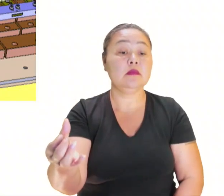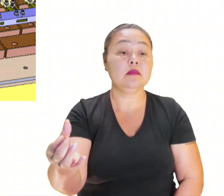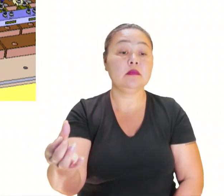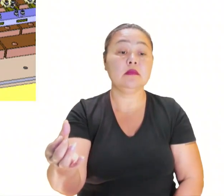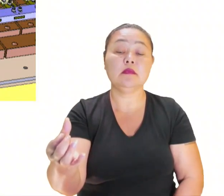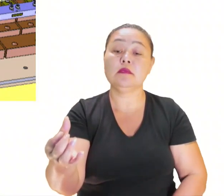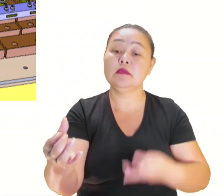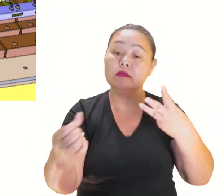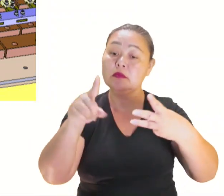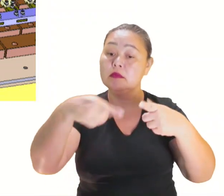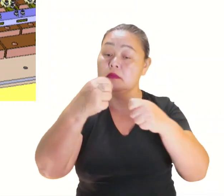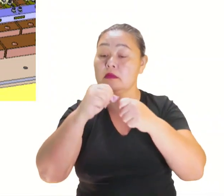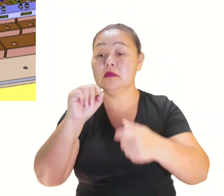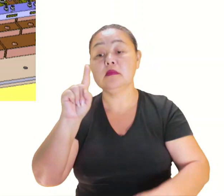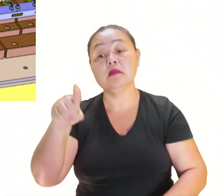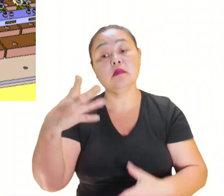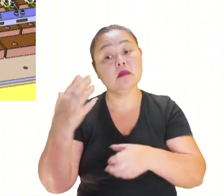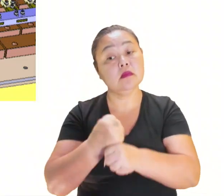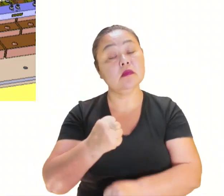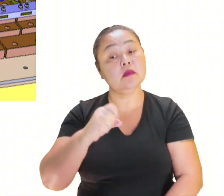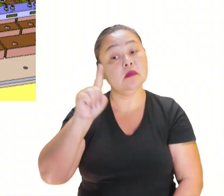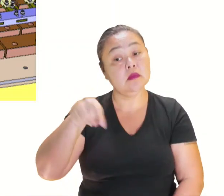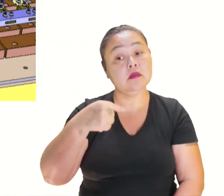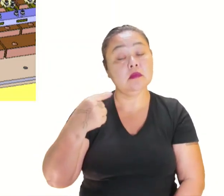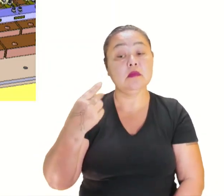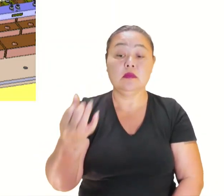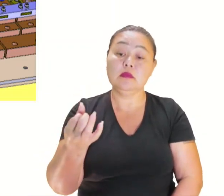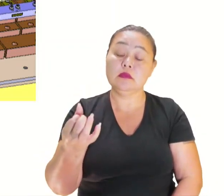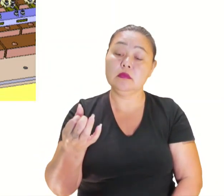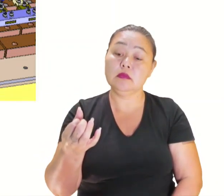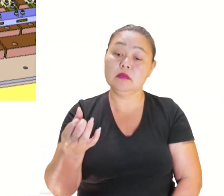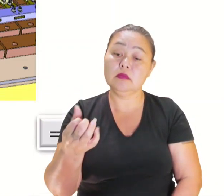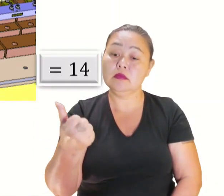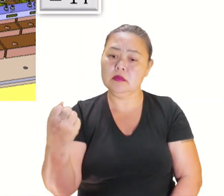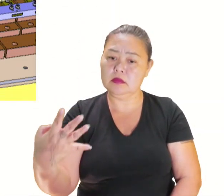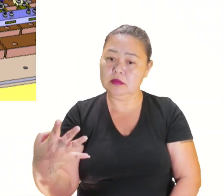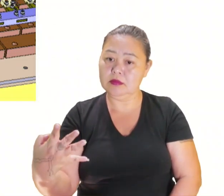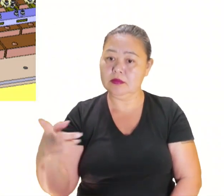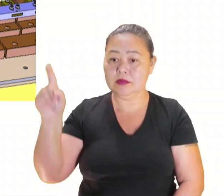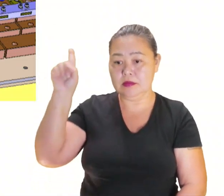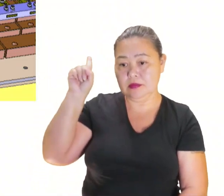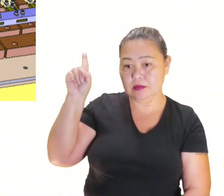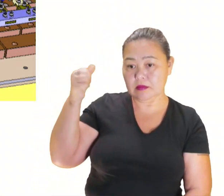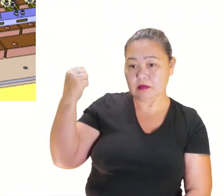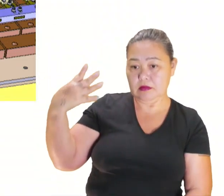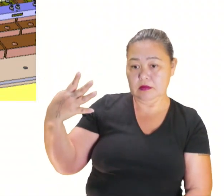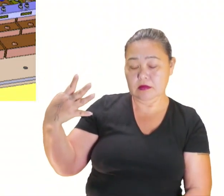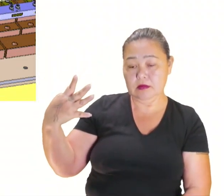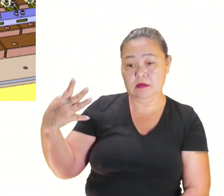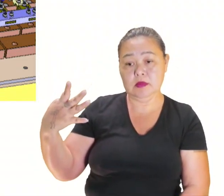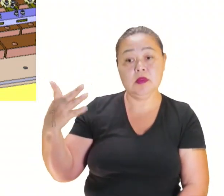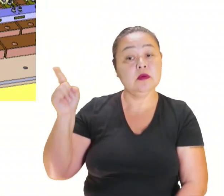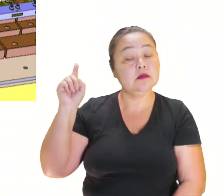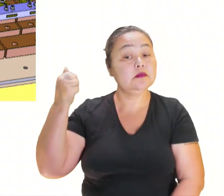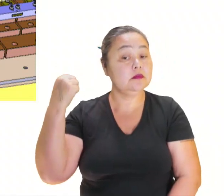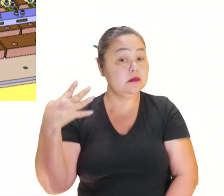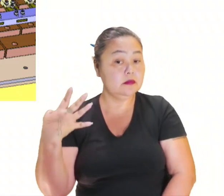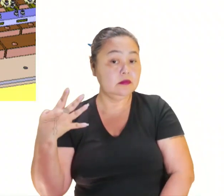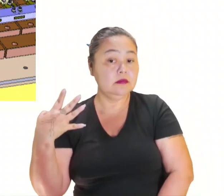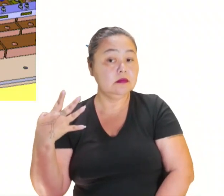3 vezes 2, 6. E temos 8 mais 6. Então vai sair 14? Isso mesmo, o número que sai lá é